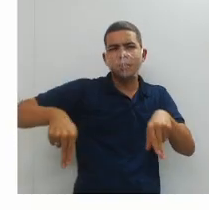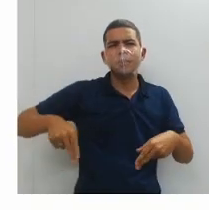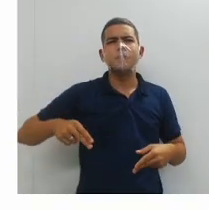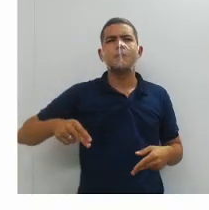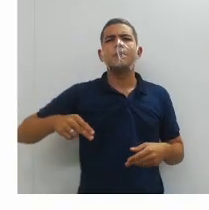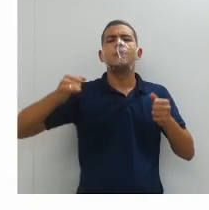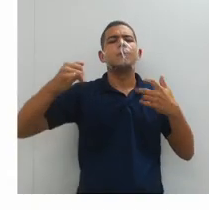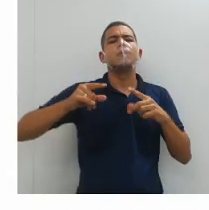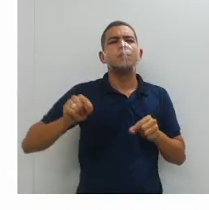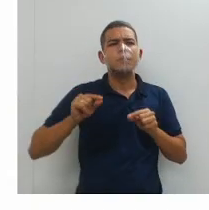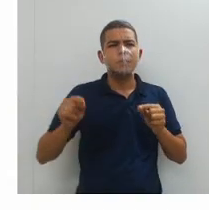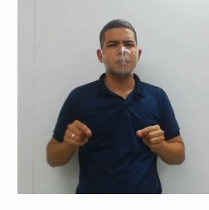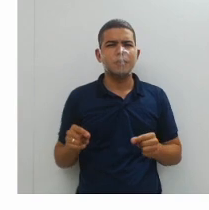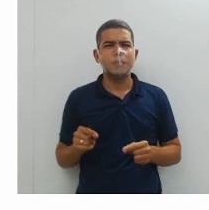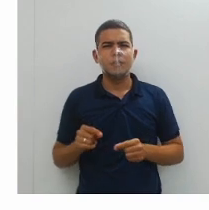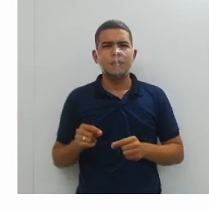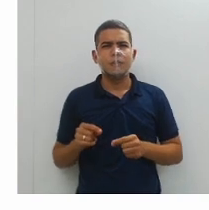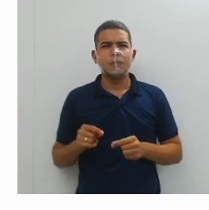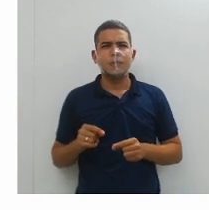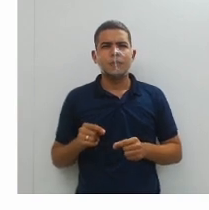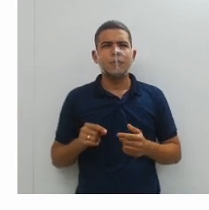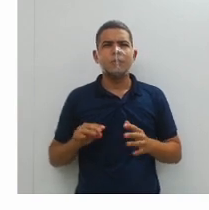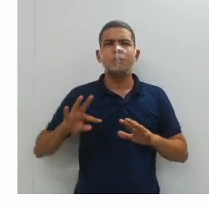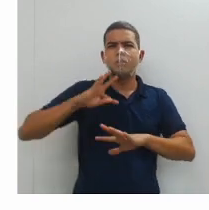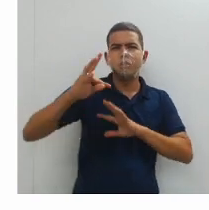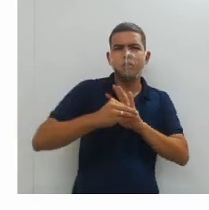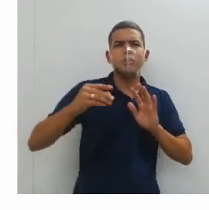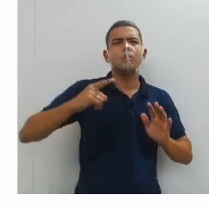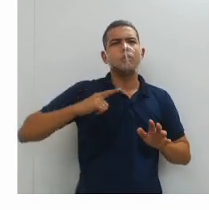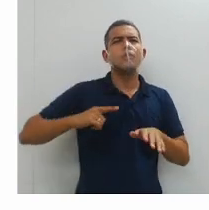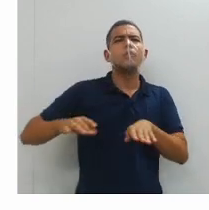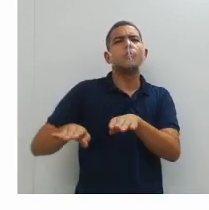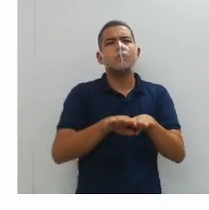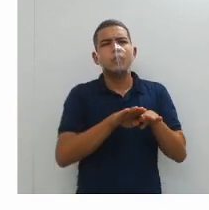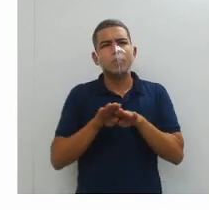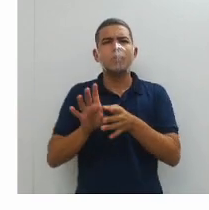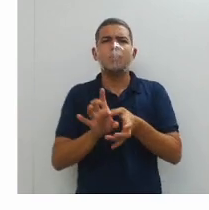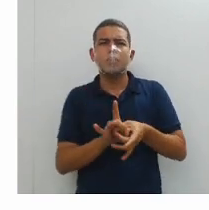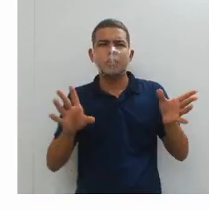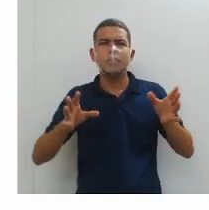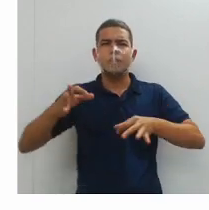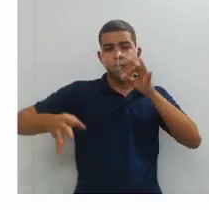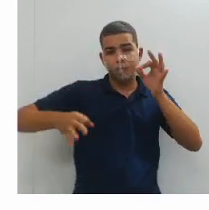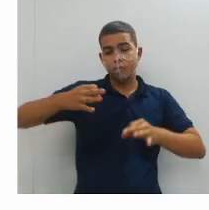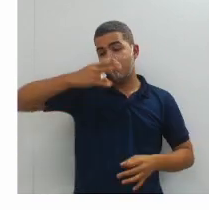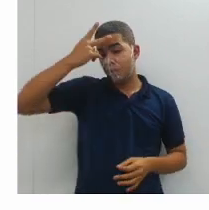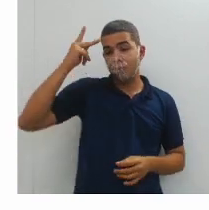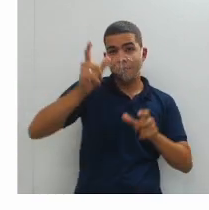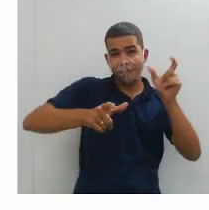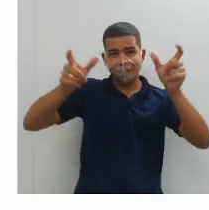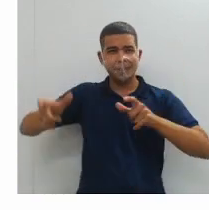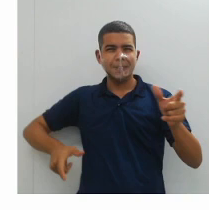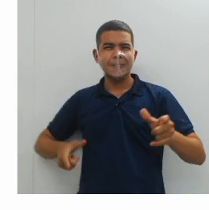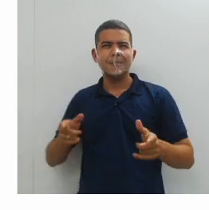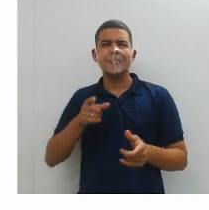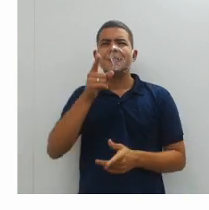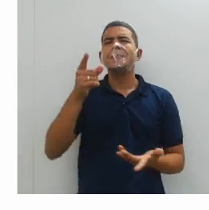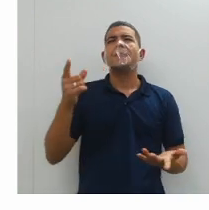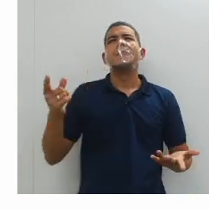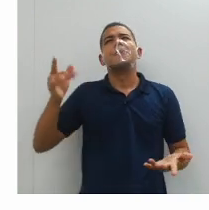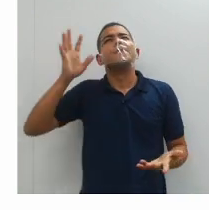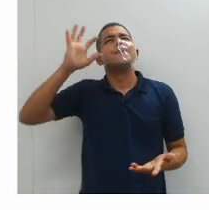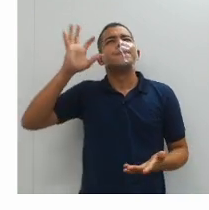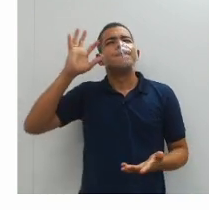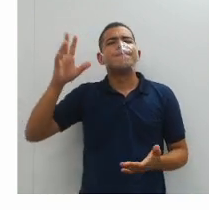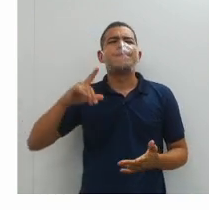ele diz, todos seriam iguais, livres e juízes de suas próprias causas. O fato de você ser juiz